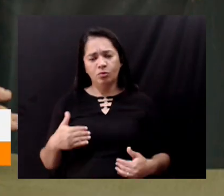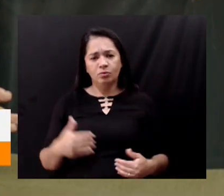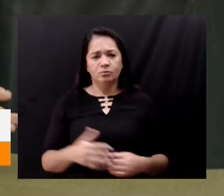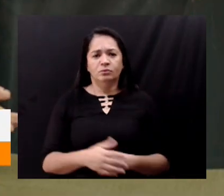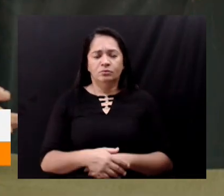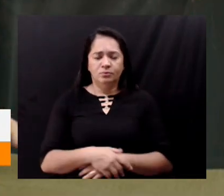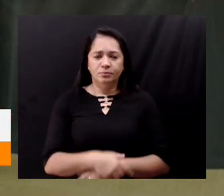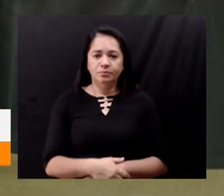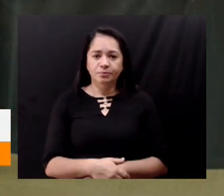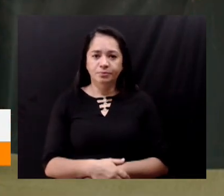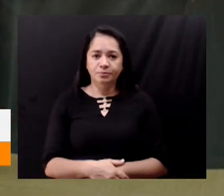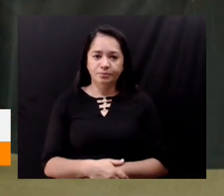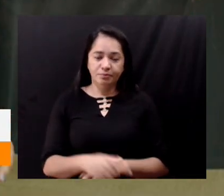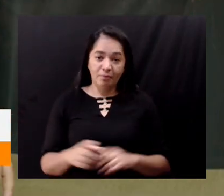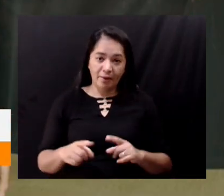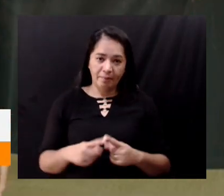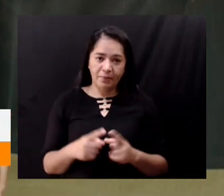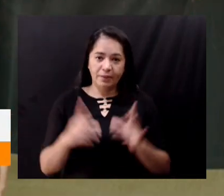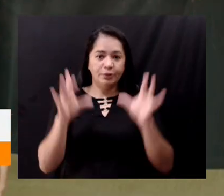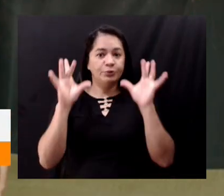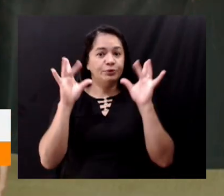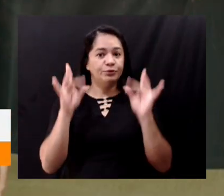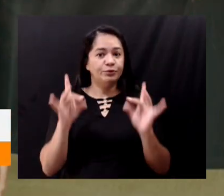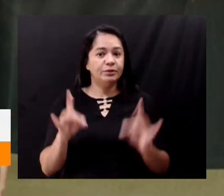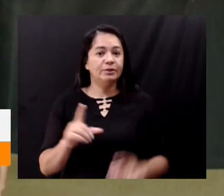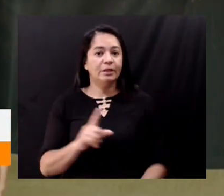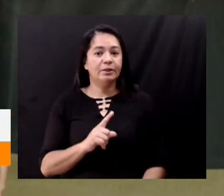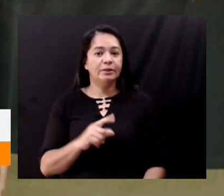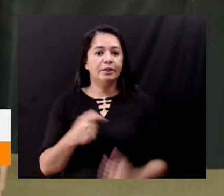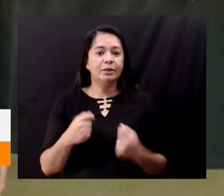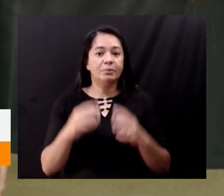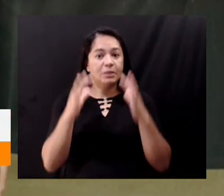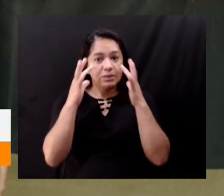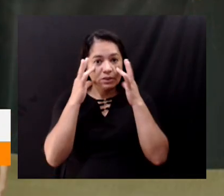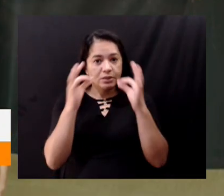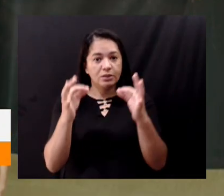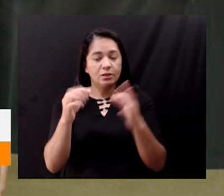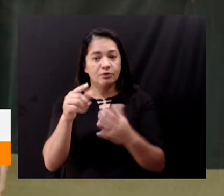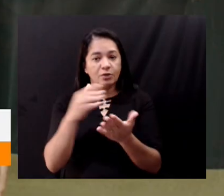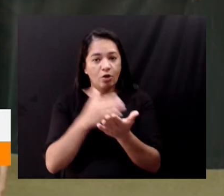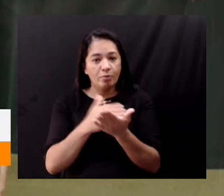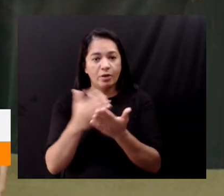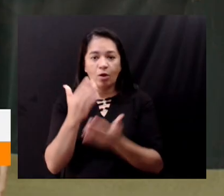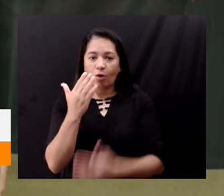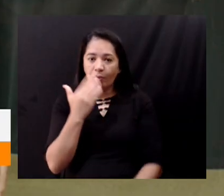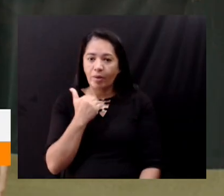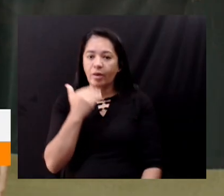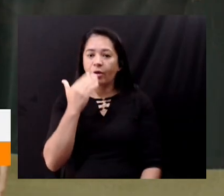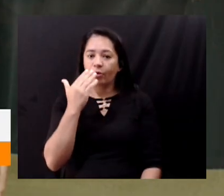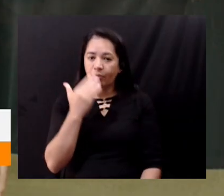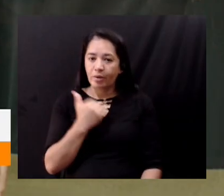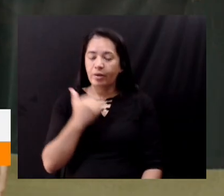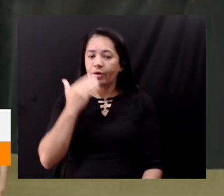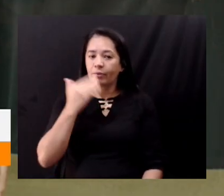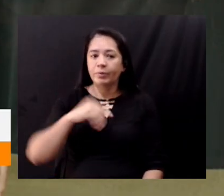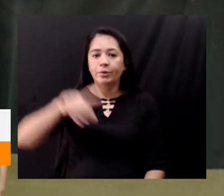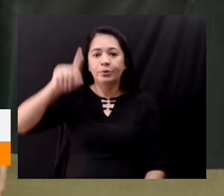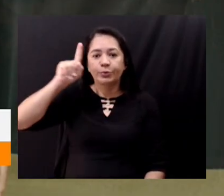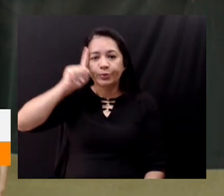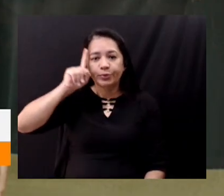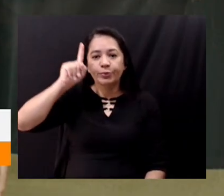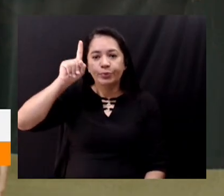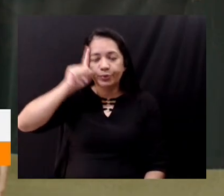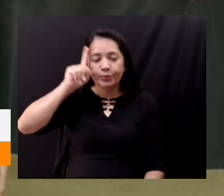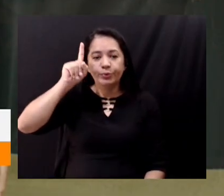um detalhe que a gente precisa prestar atenção. Você começa a comer, comer e você está comendo aquilo todos os dias. Com certeza. Isso